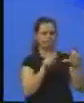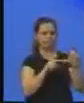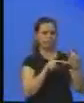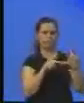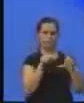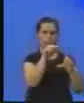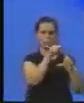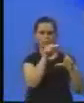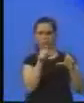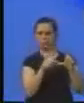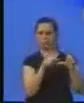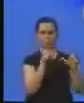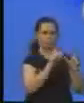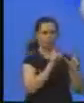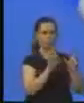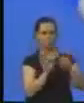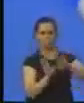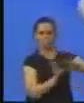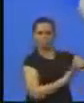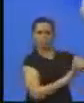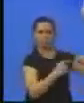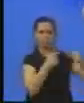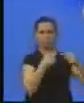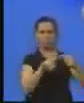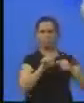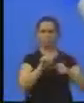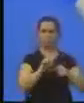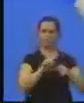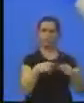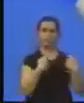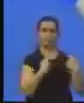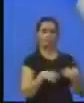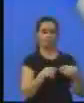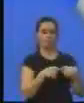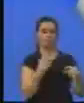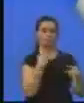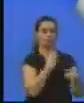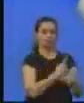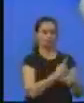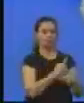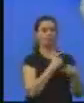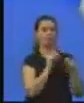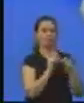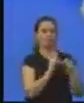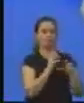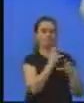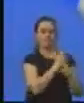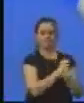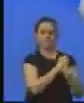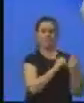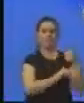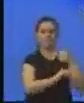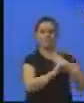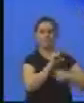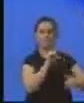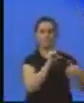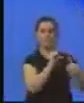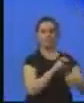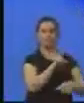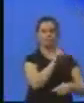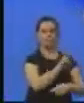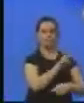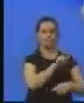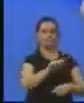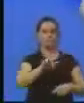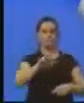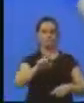de arco, que é a medida que eu posso utilizar para fazer as contas. Então, o que eu vou fazer? Eu vou transformar os meus 5